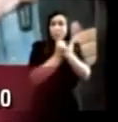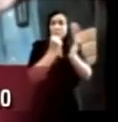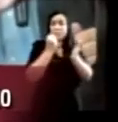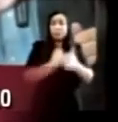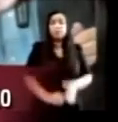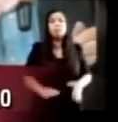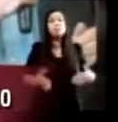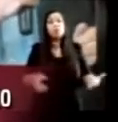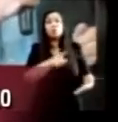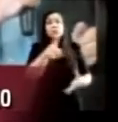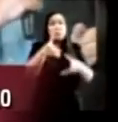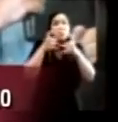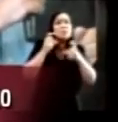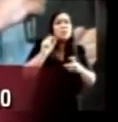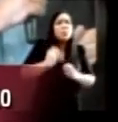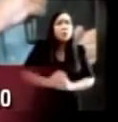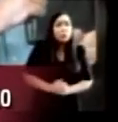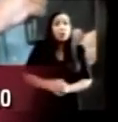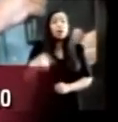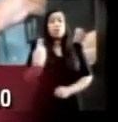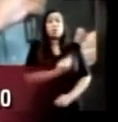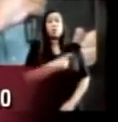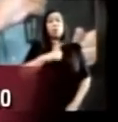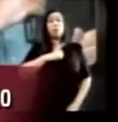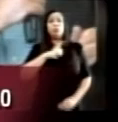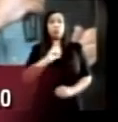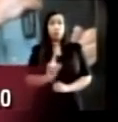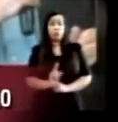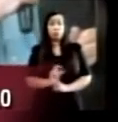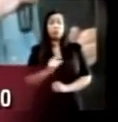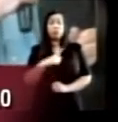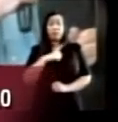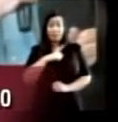vocês notam aí, nós tivemos,